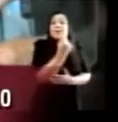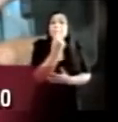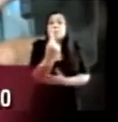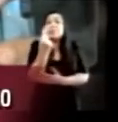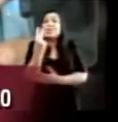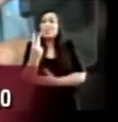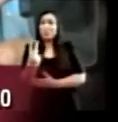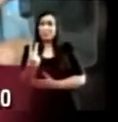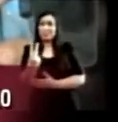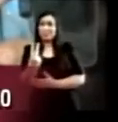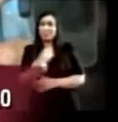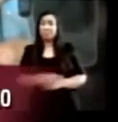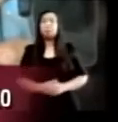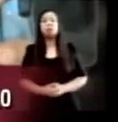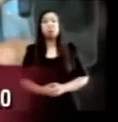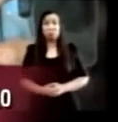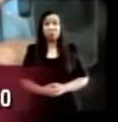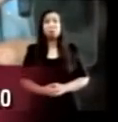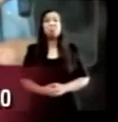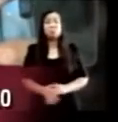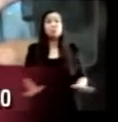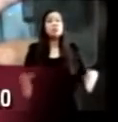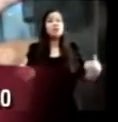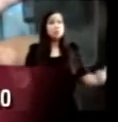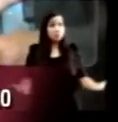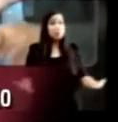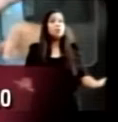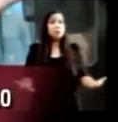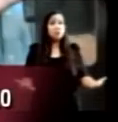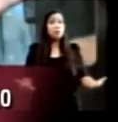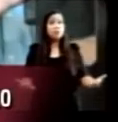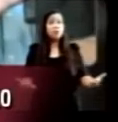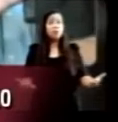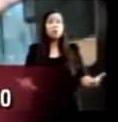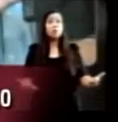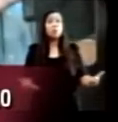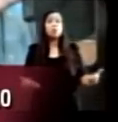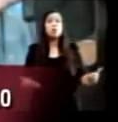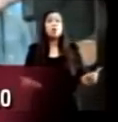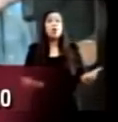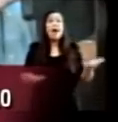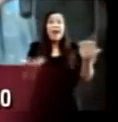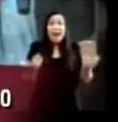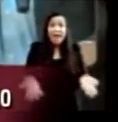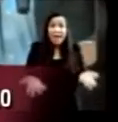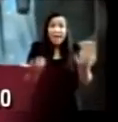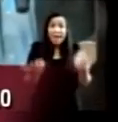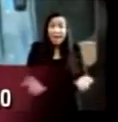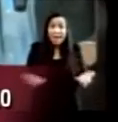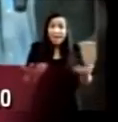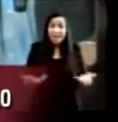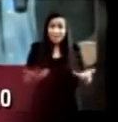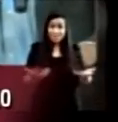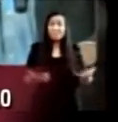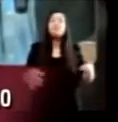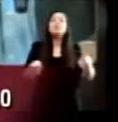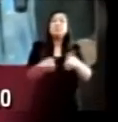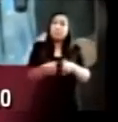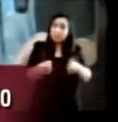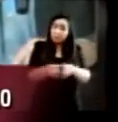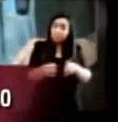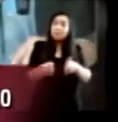de média móvel. Ou seja, os casos leves, os casos confirmados,